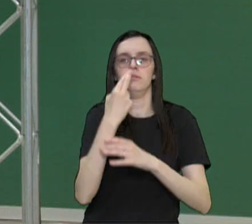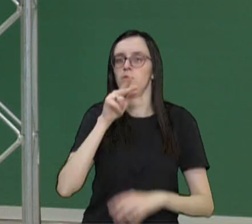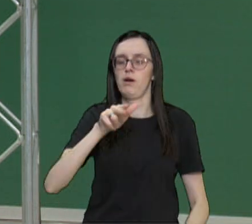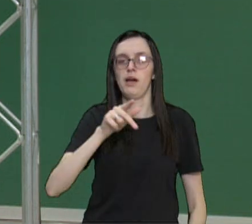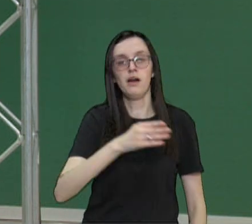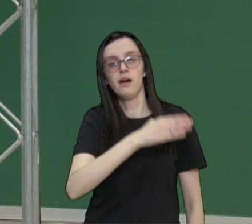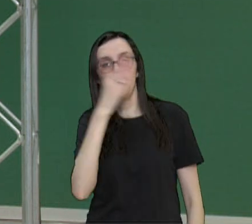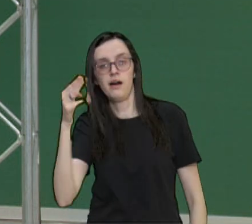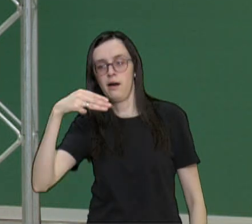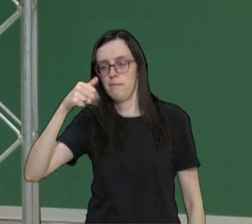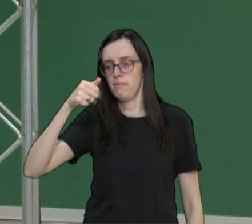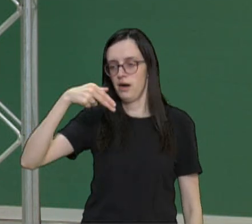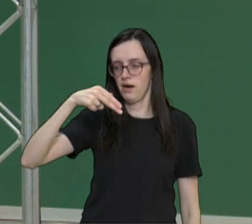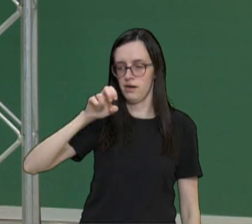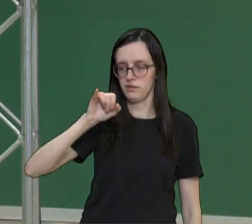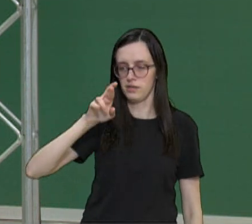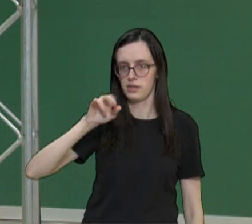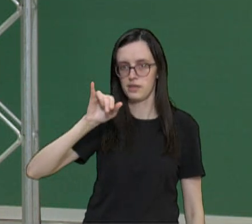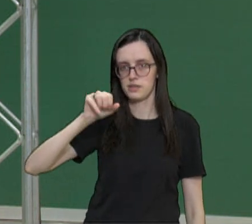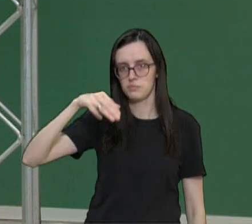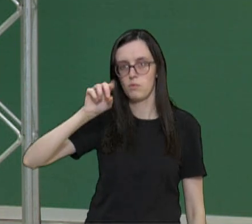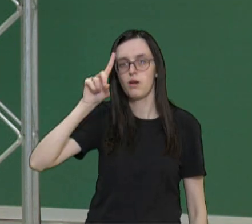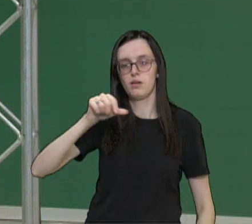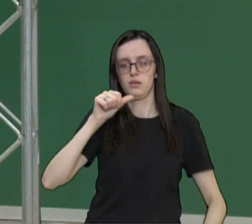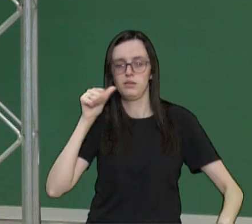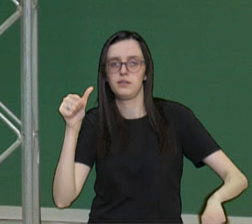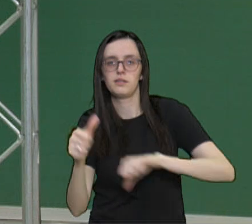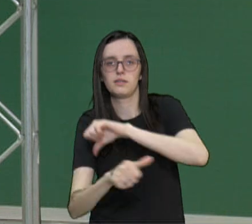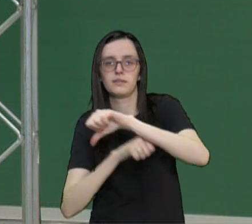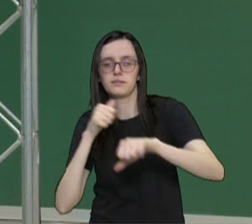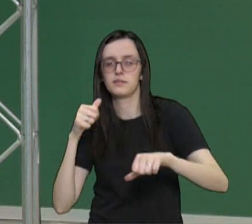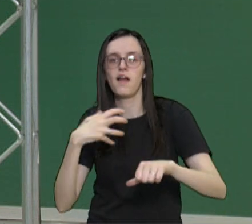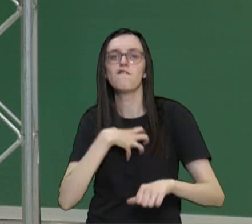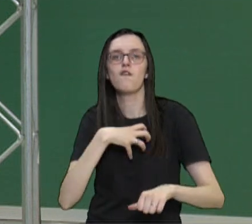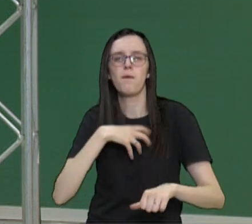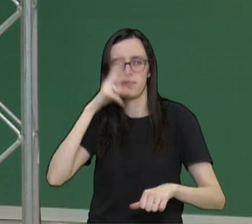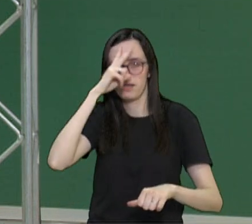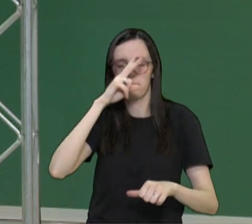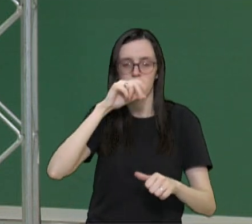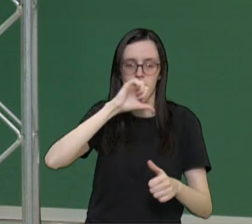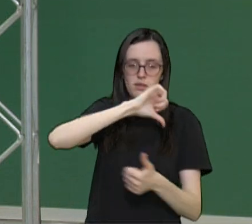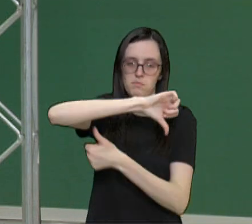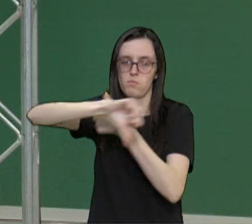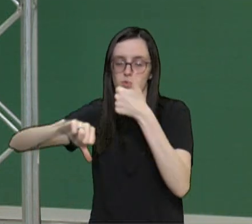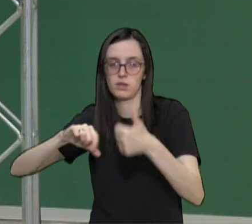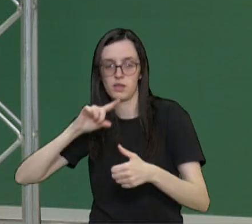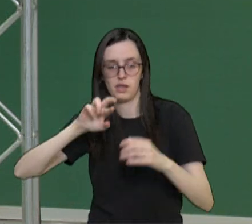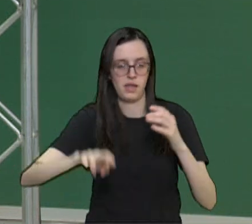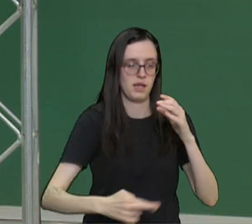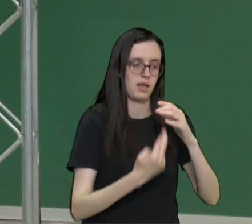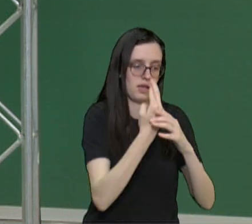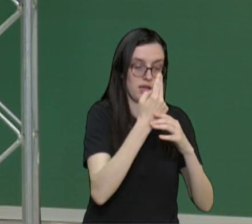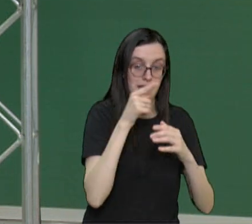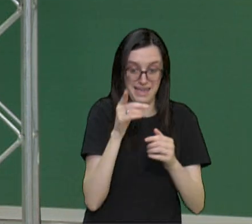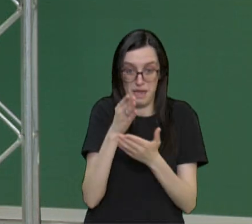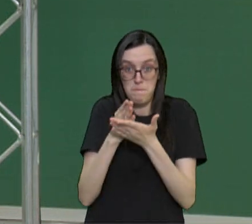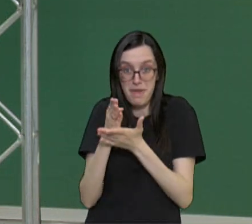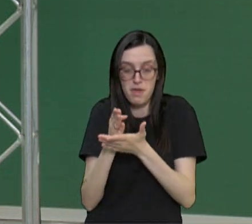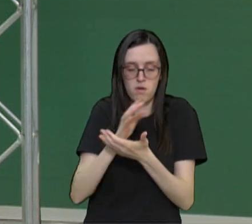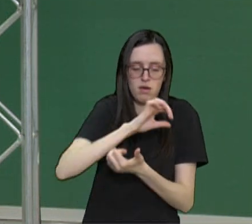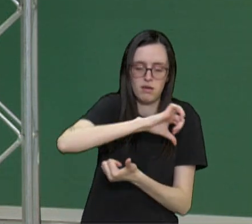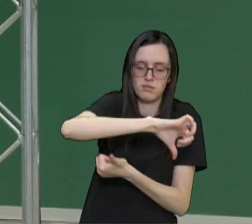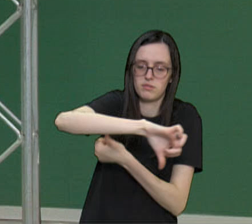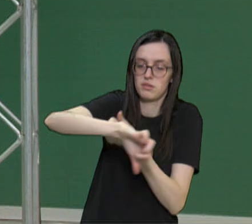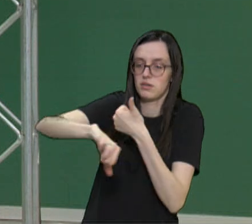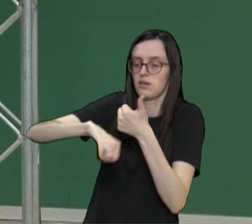Já o maneirismo, lembra que eu falei que foi uma porta, uma vertente nova, e uma porta para o barroco, né? Para o sentimentalismo,